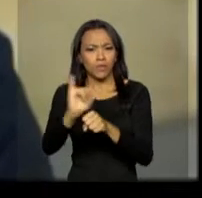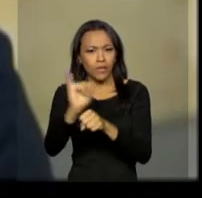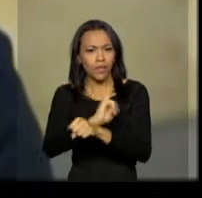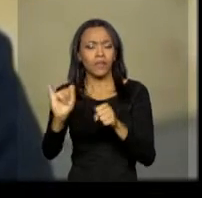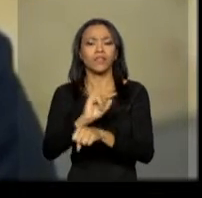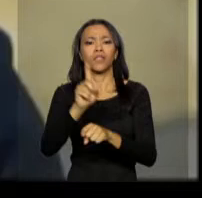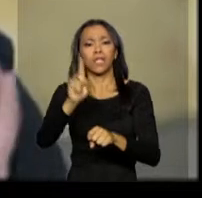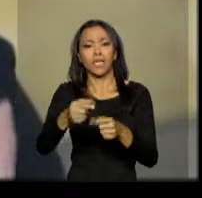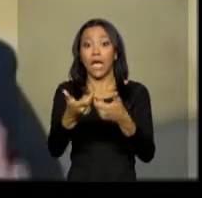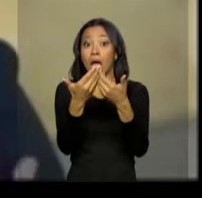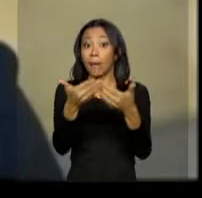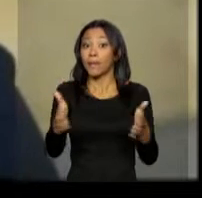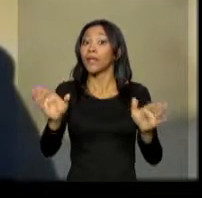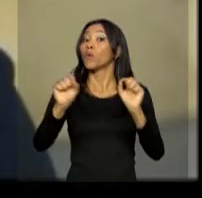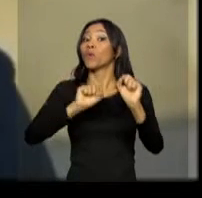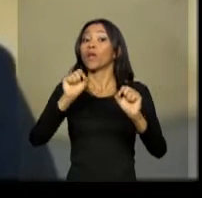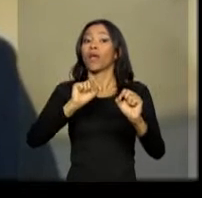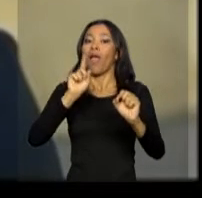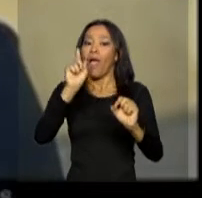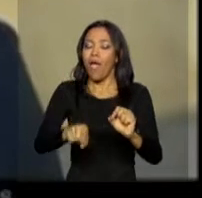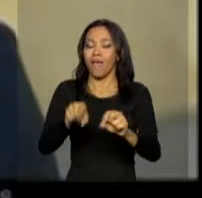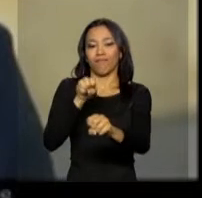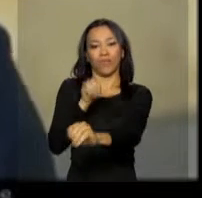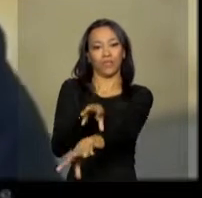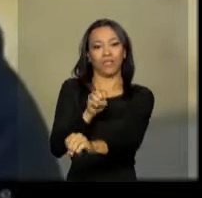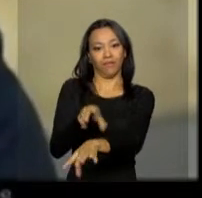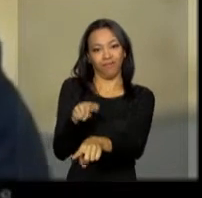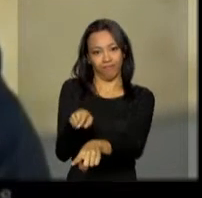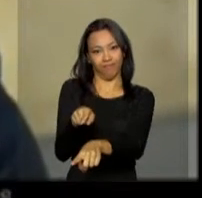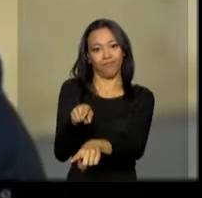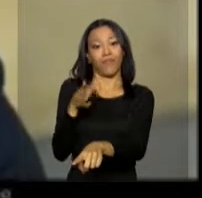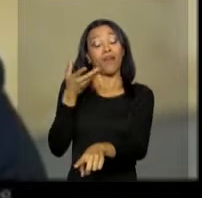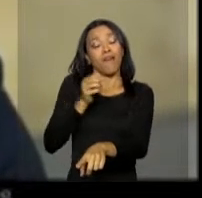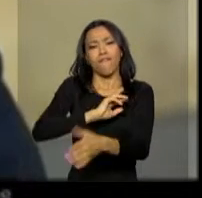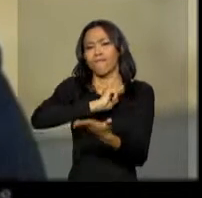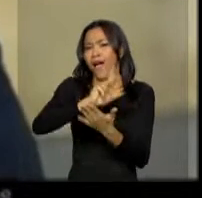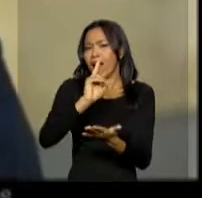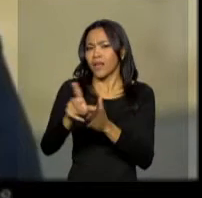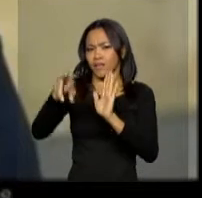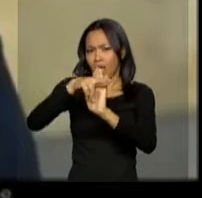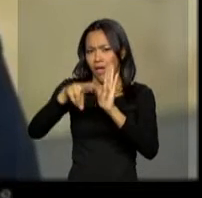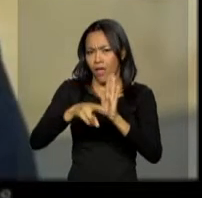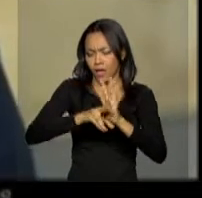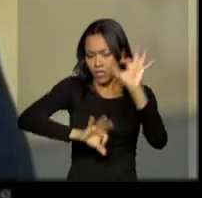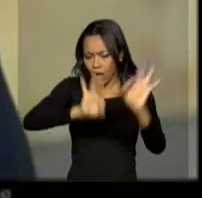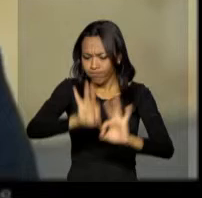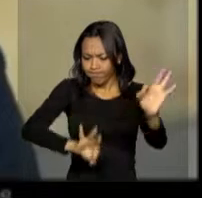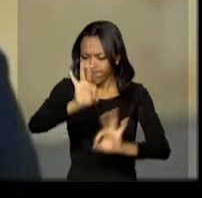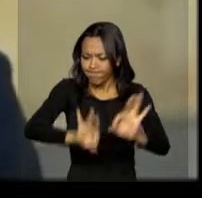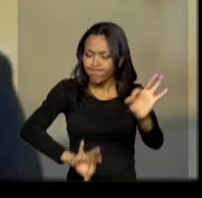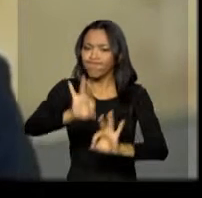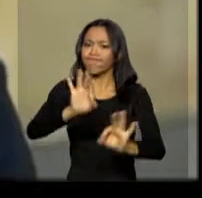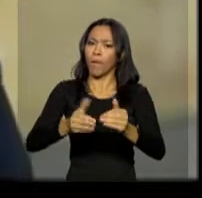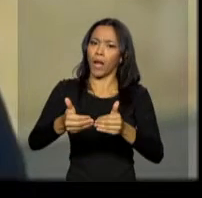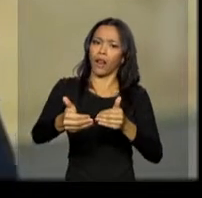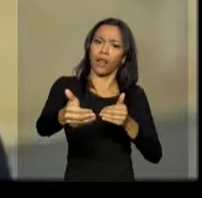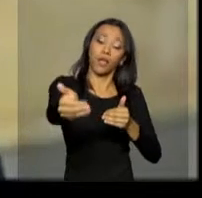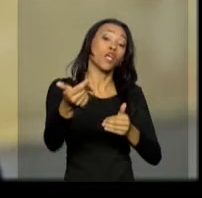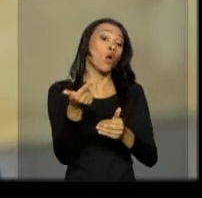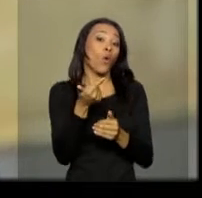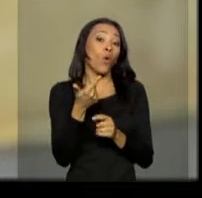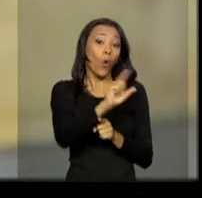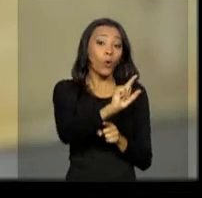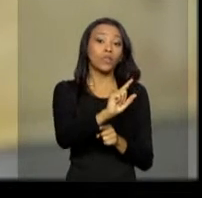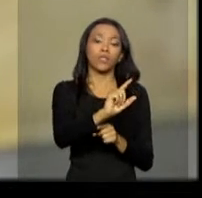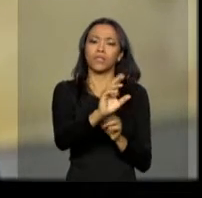e o salário: a educação. Para isso, várias medidas estão sendo executadas e outras